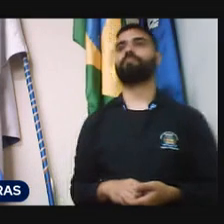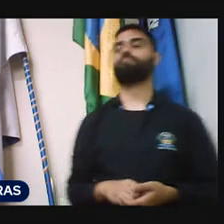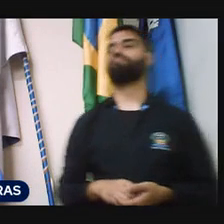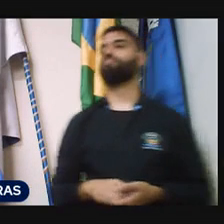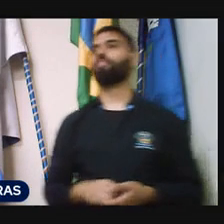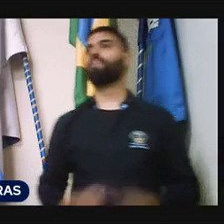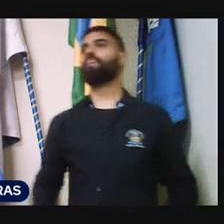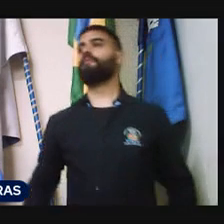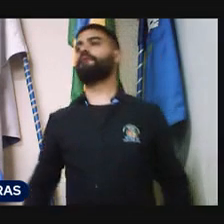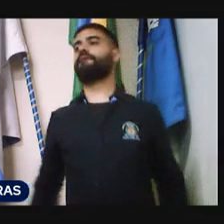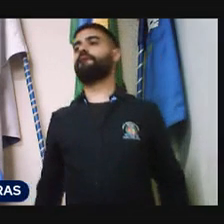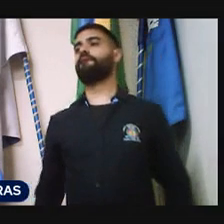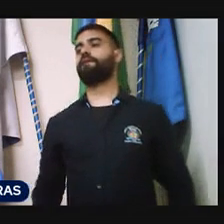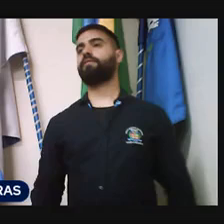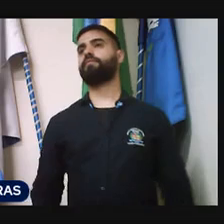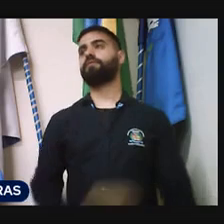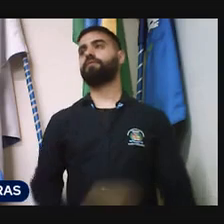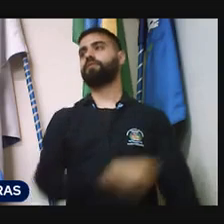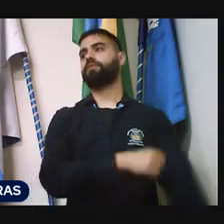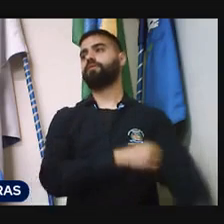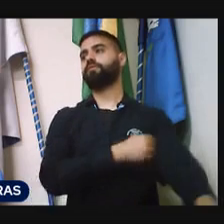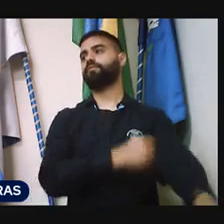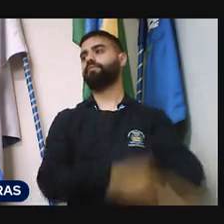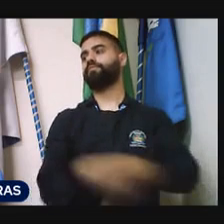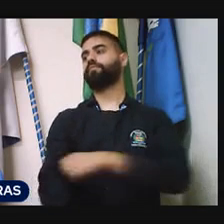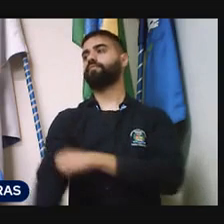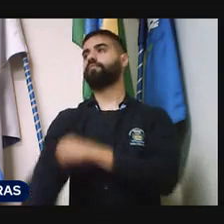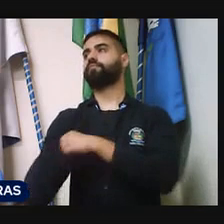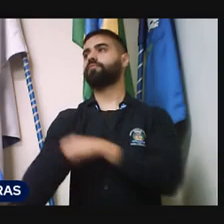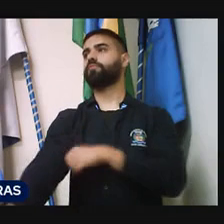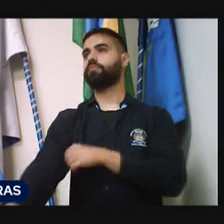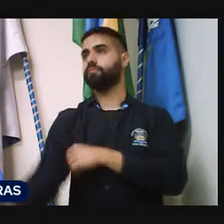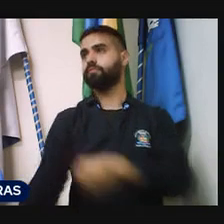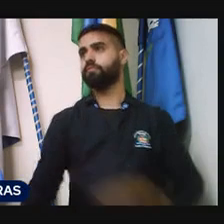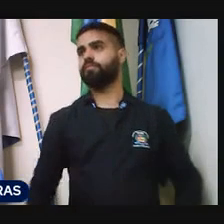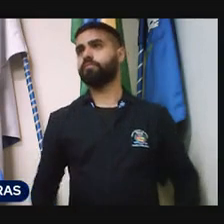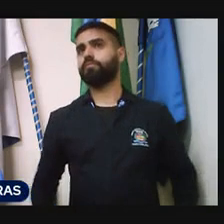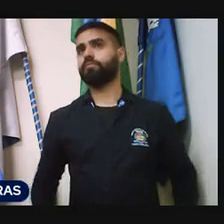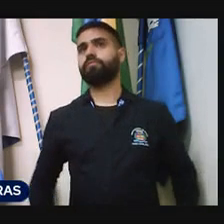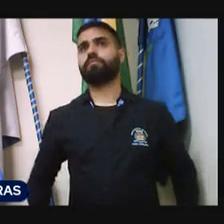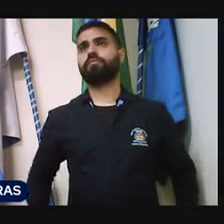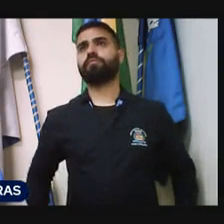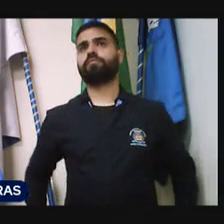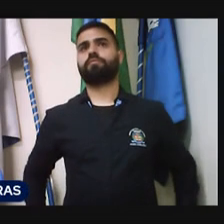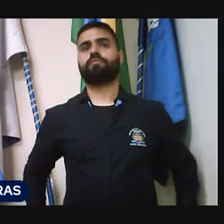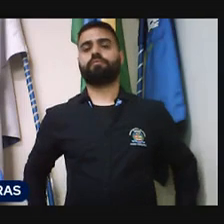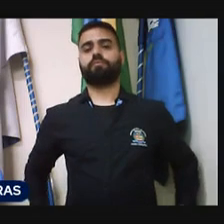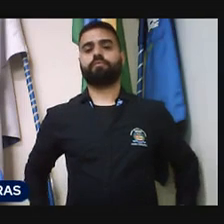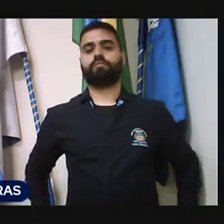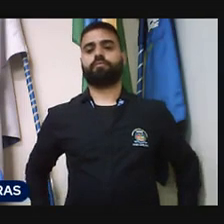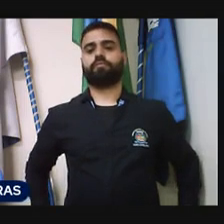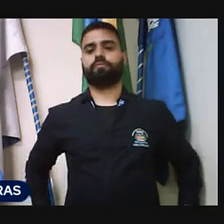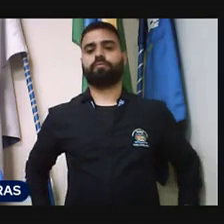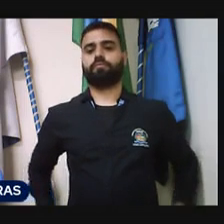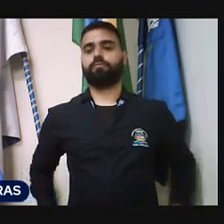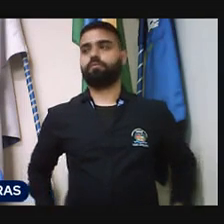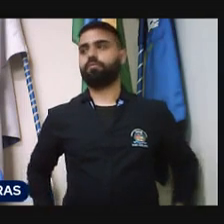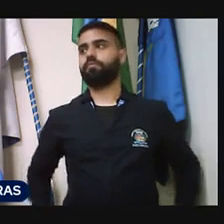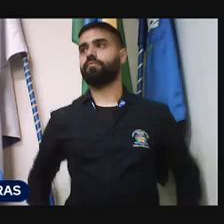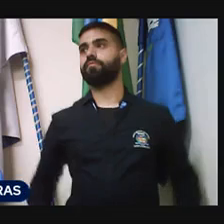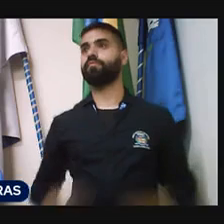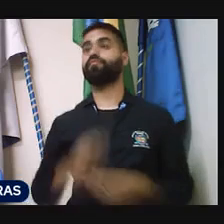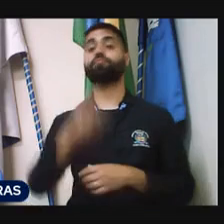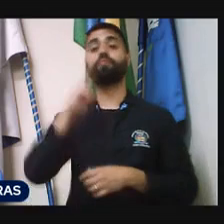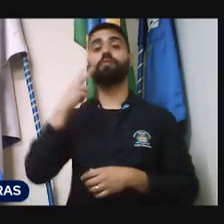aprovado requerimento nº 224 e se ele disse o presidente da Câmara sobre a dor da